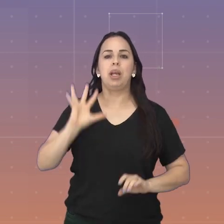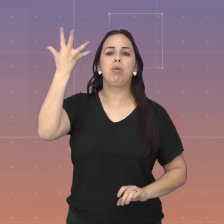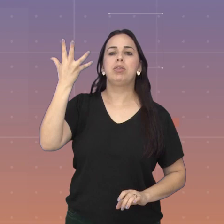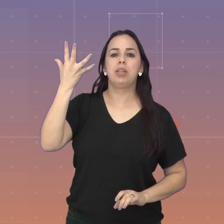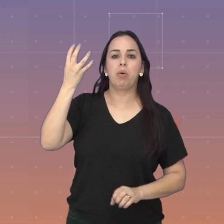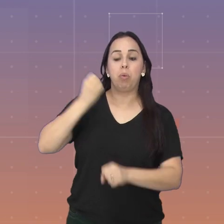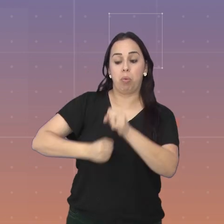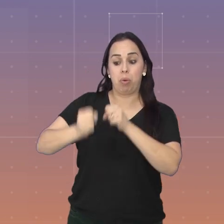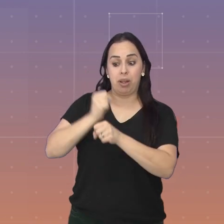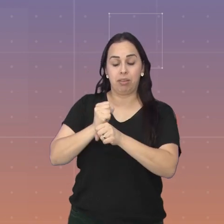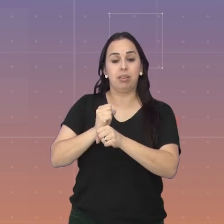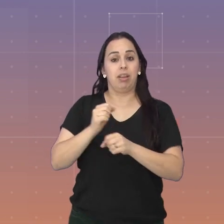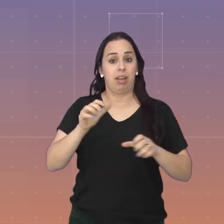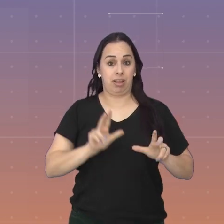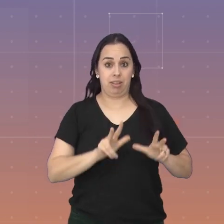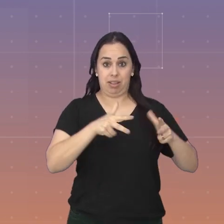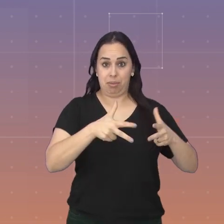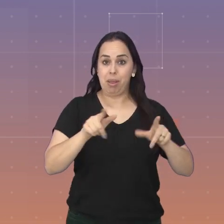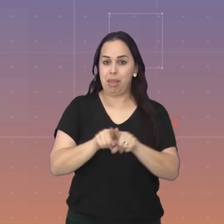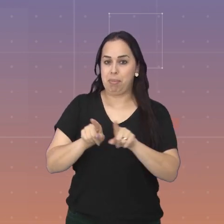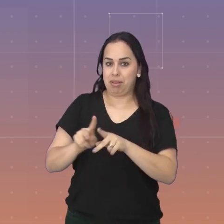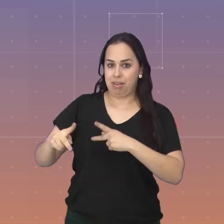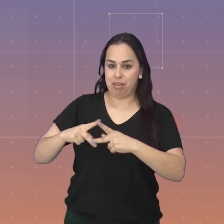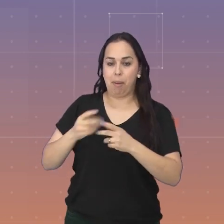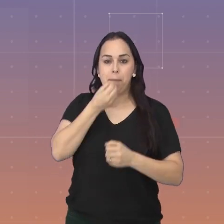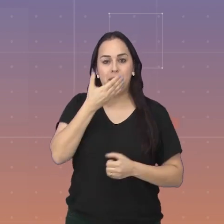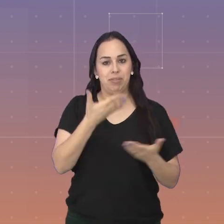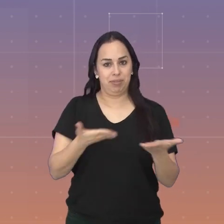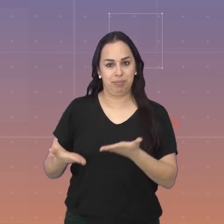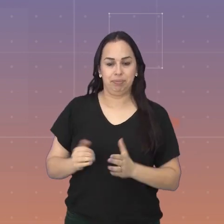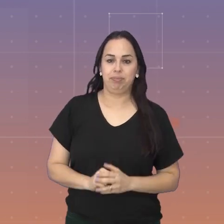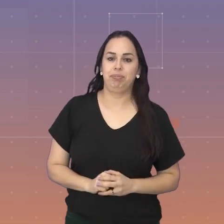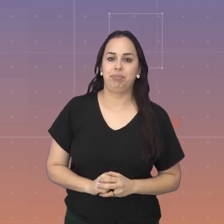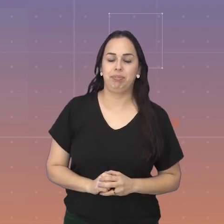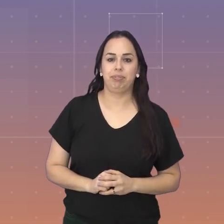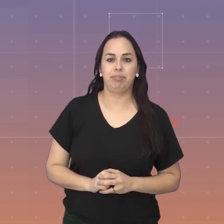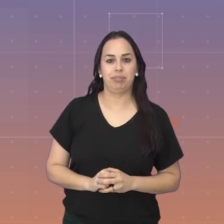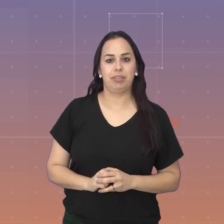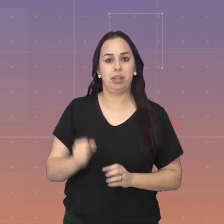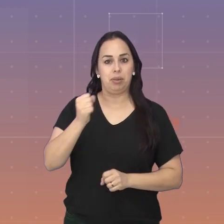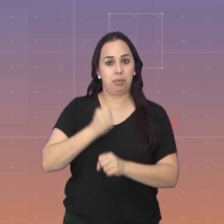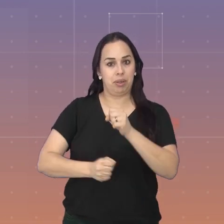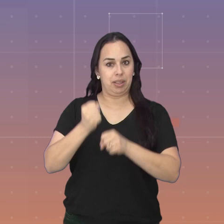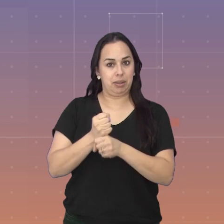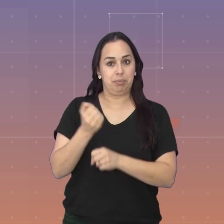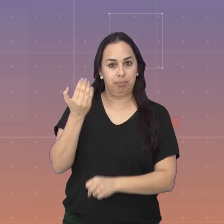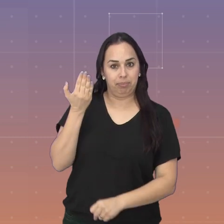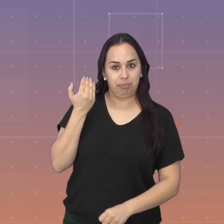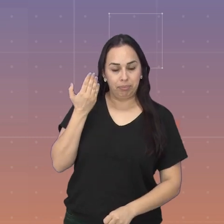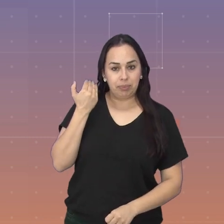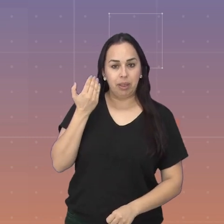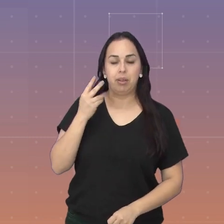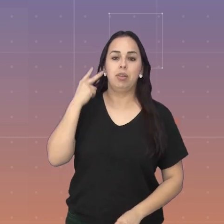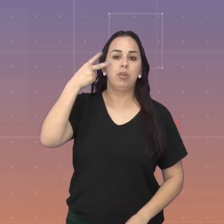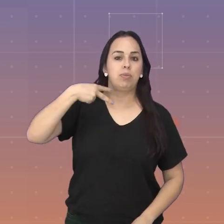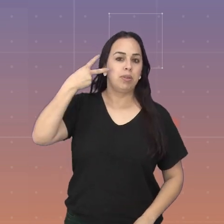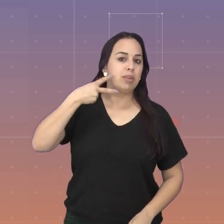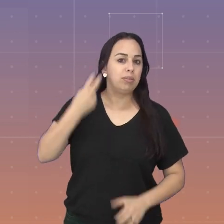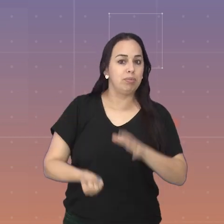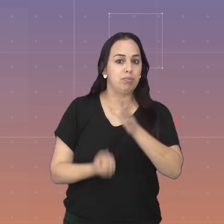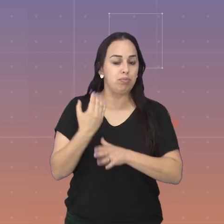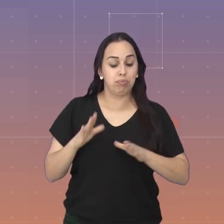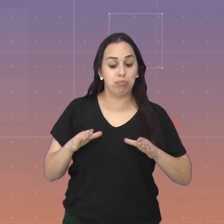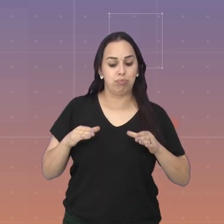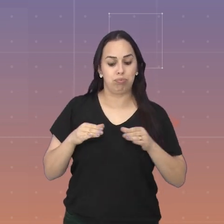ano na Câmara e na nossa cidade. Seja muito bem-vindo. Em 2022, os vereadores criaram uma